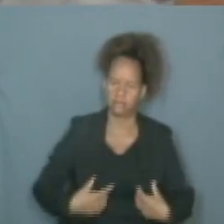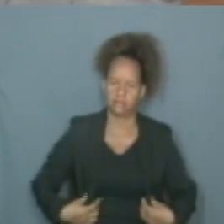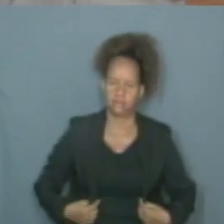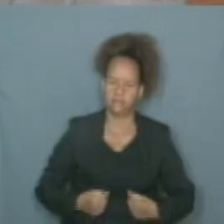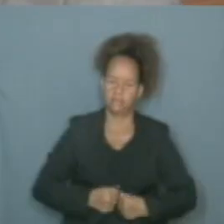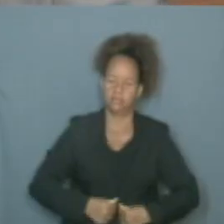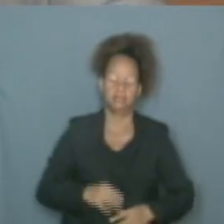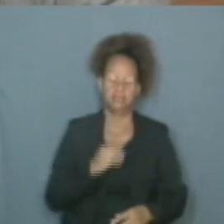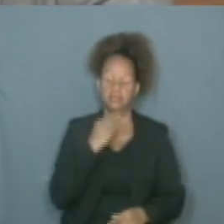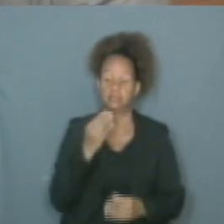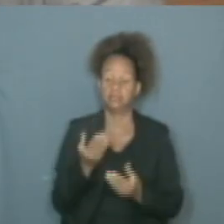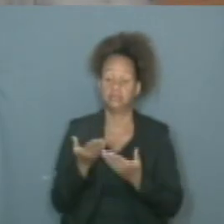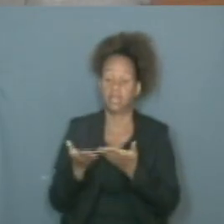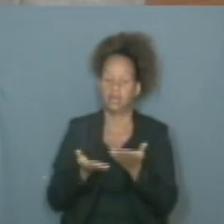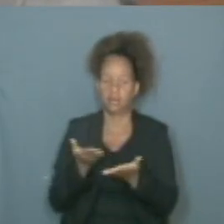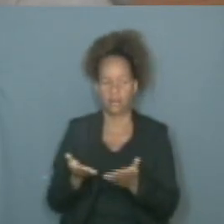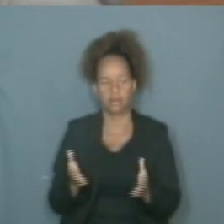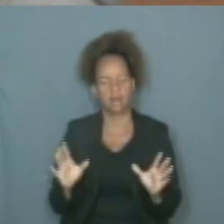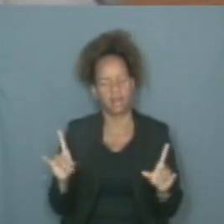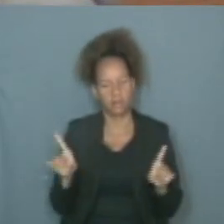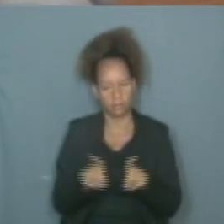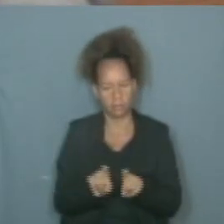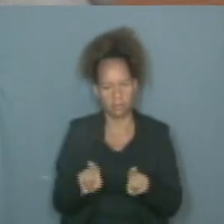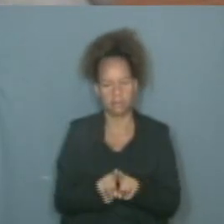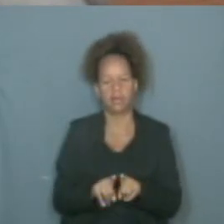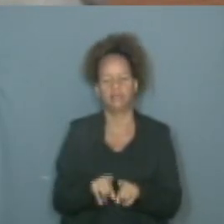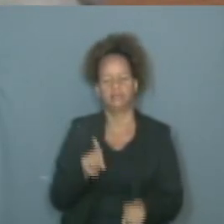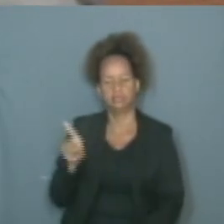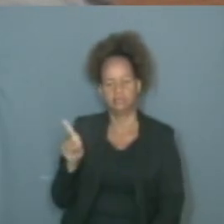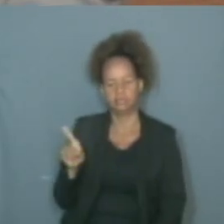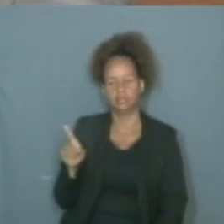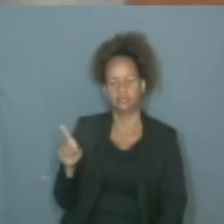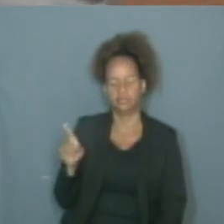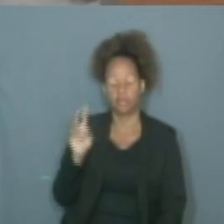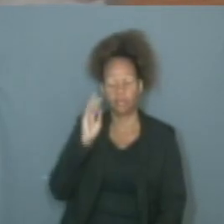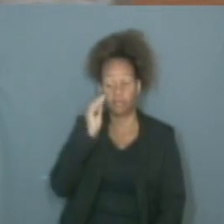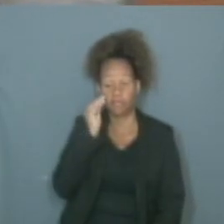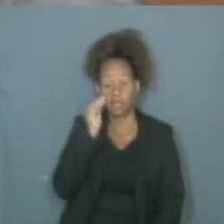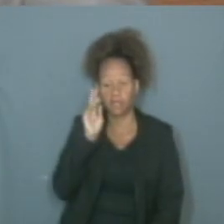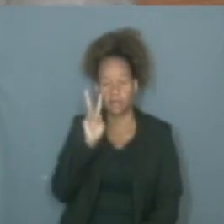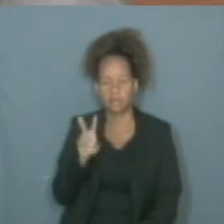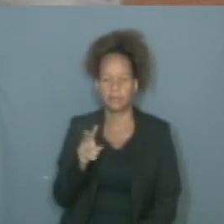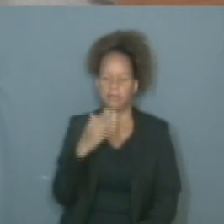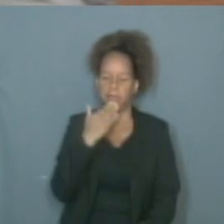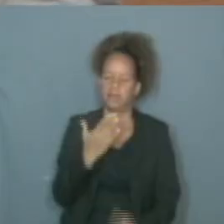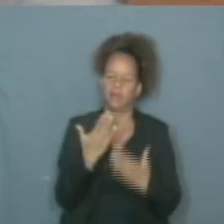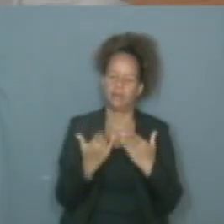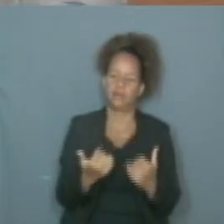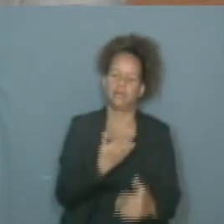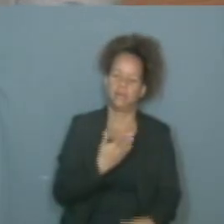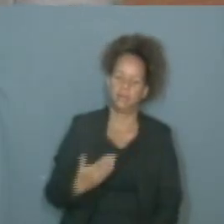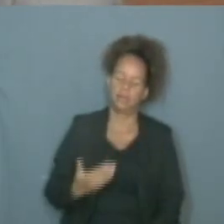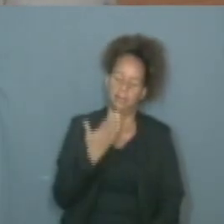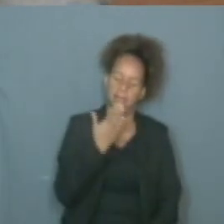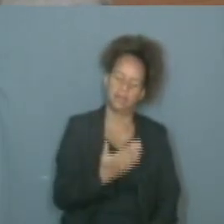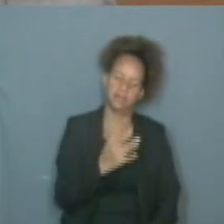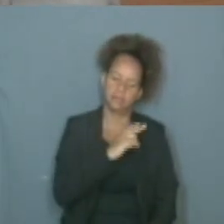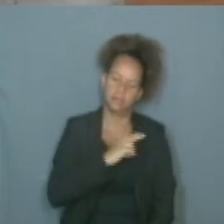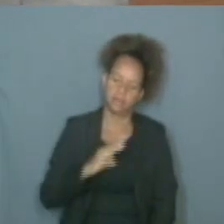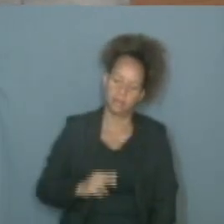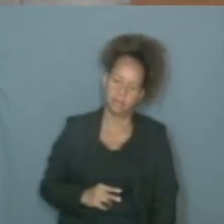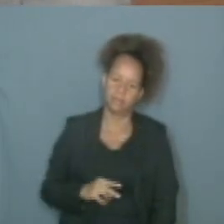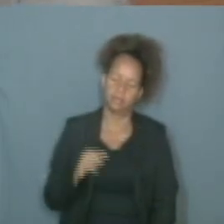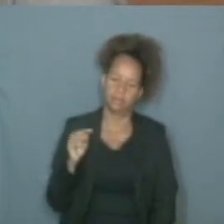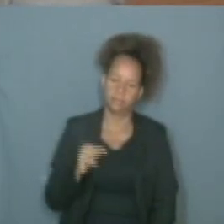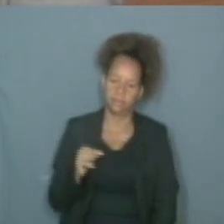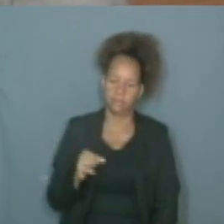condição de ser atendido. E aí eu junto a isso também um pedido de audiência pública que eu peço aos vereadores e